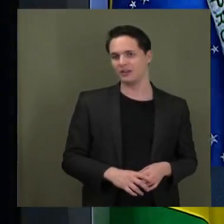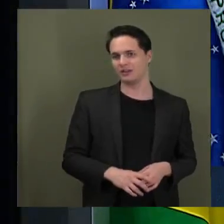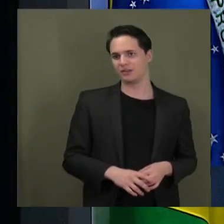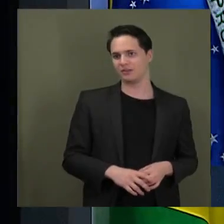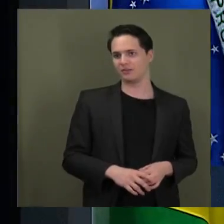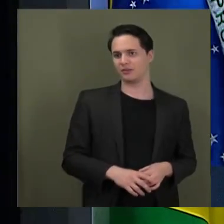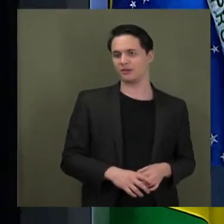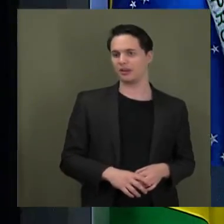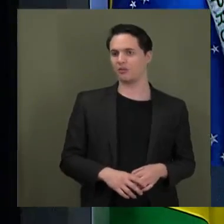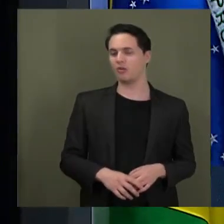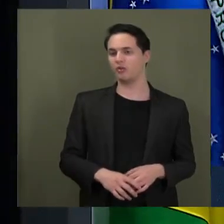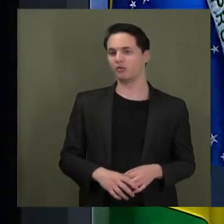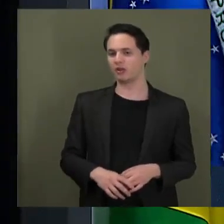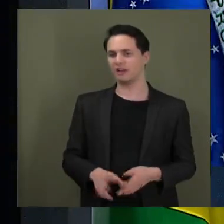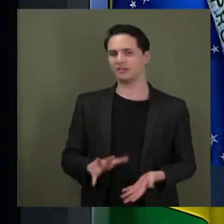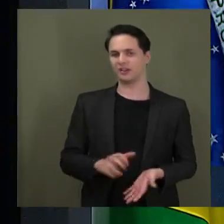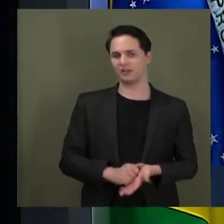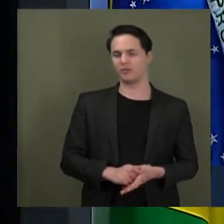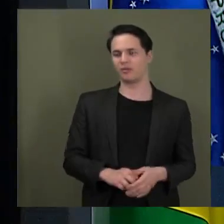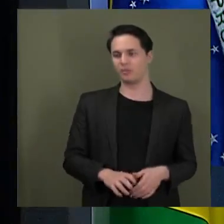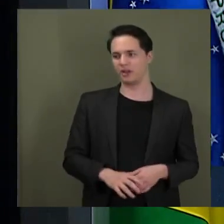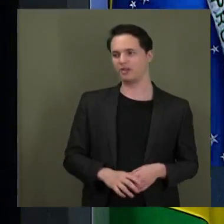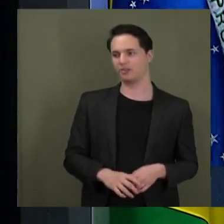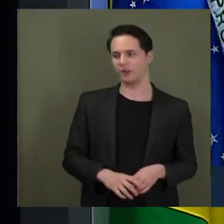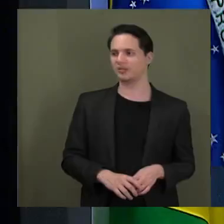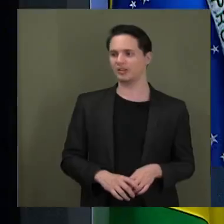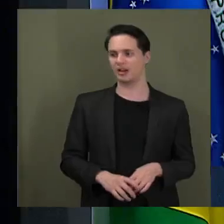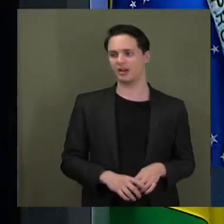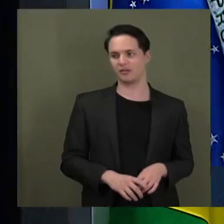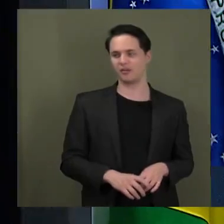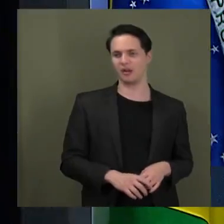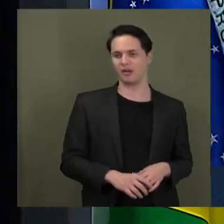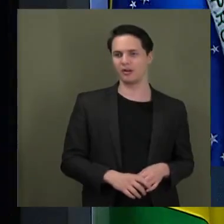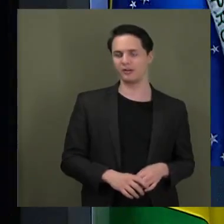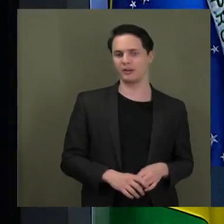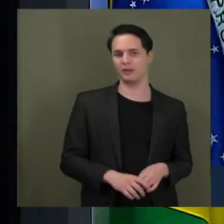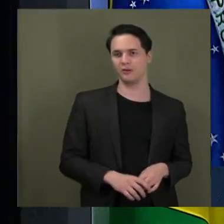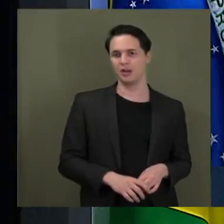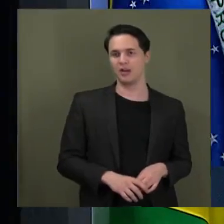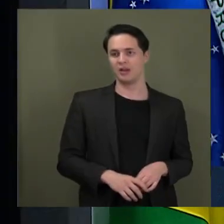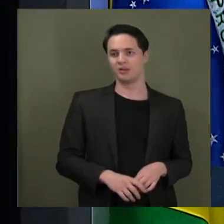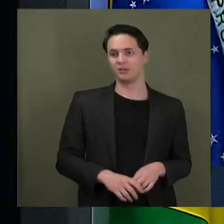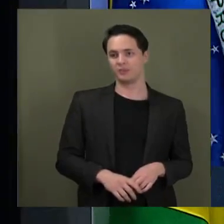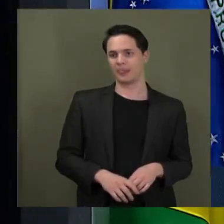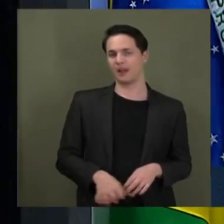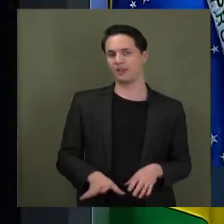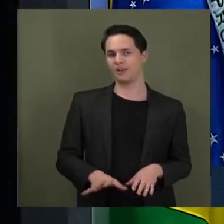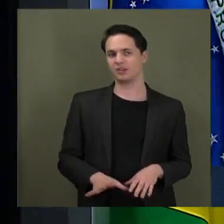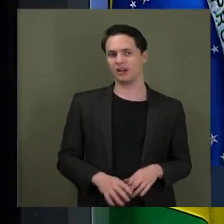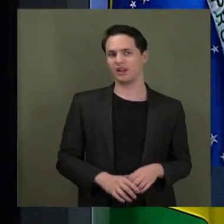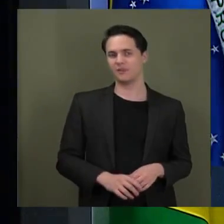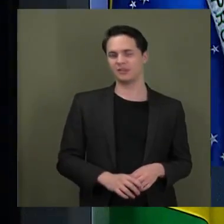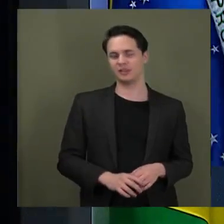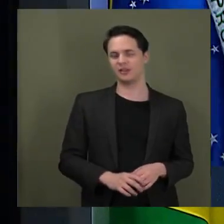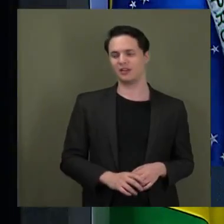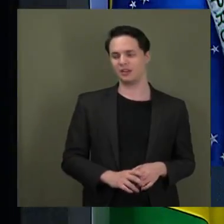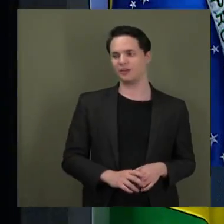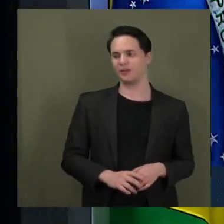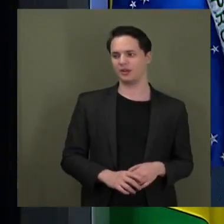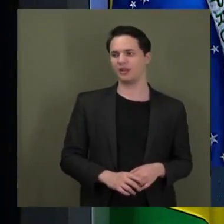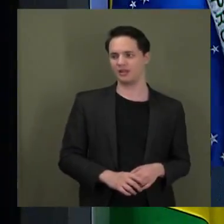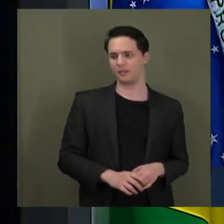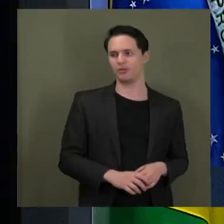@Alexandre? Qual é o critério disso? Dessa forma, agora, está sendo dada